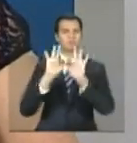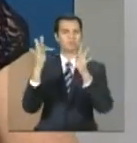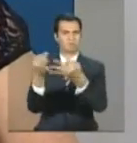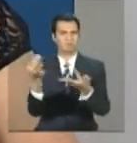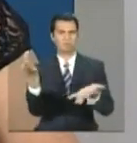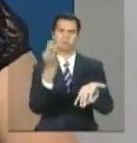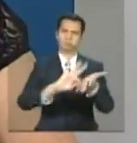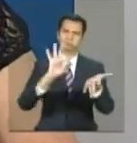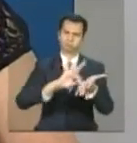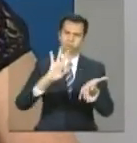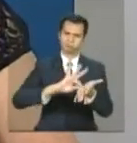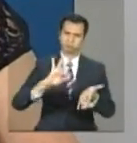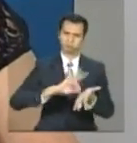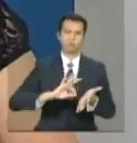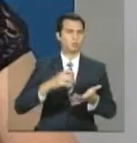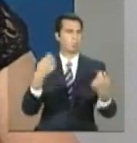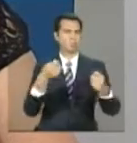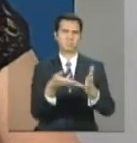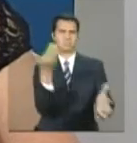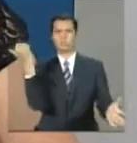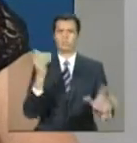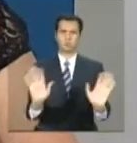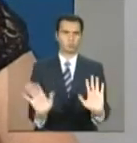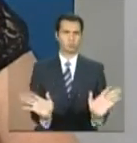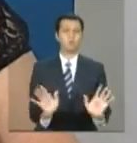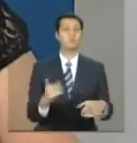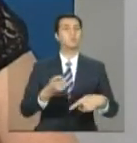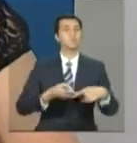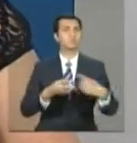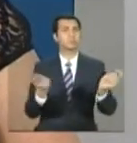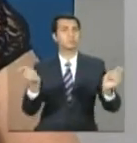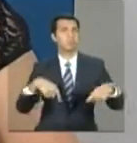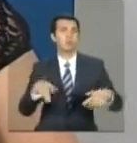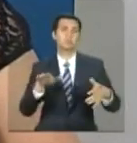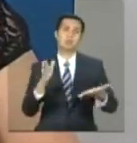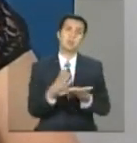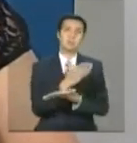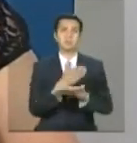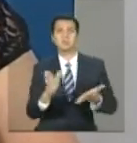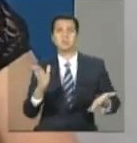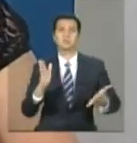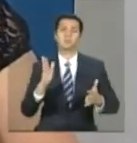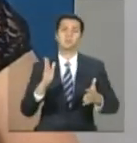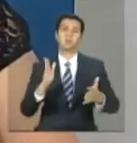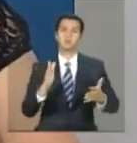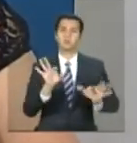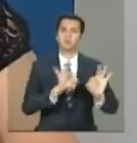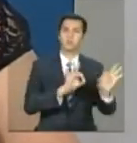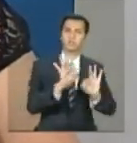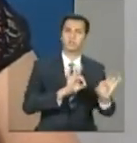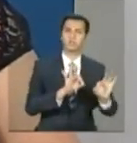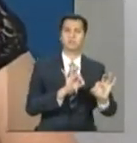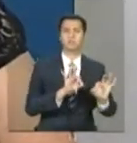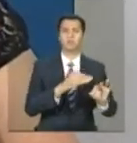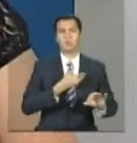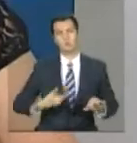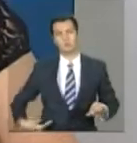família, não precisa excluí-lo, porque pode haver algum programa federal, estadual ou municipal